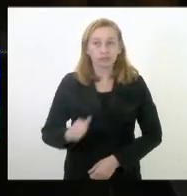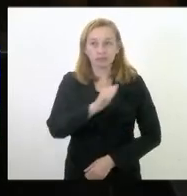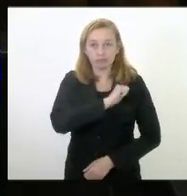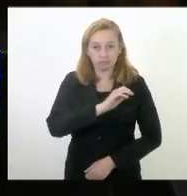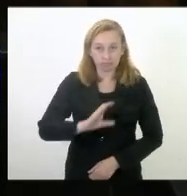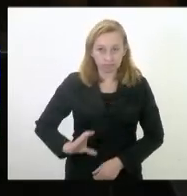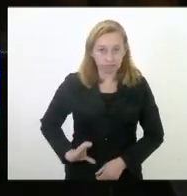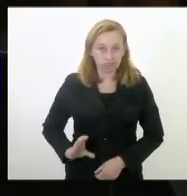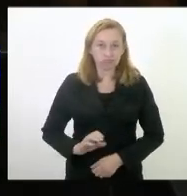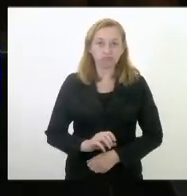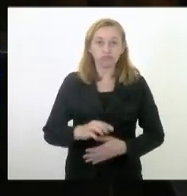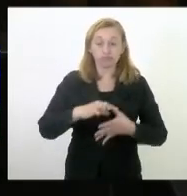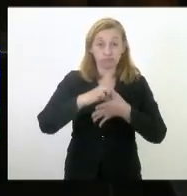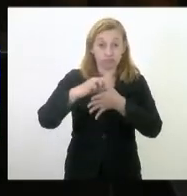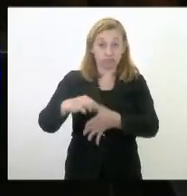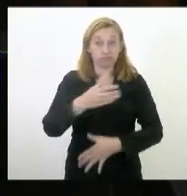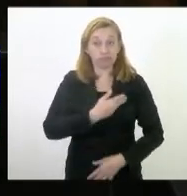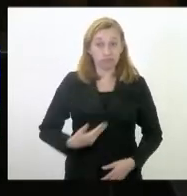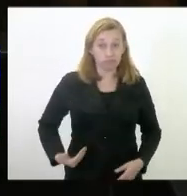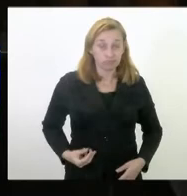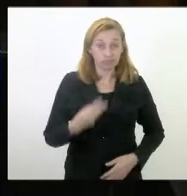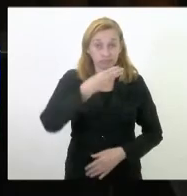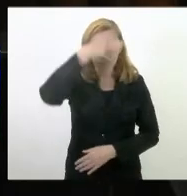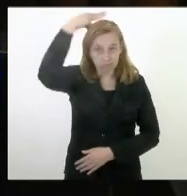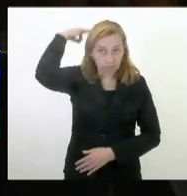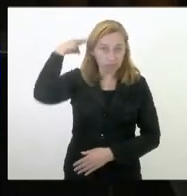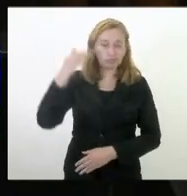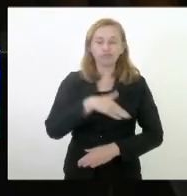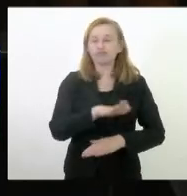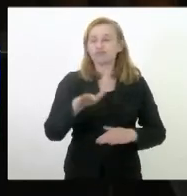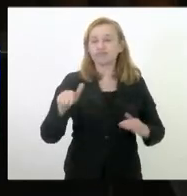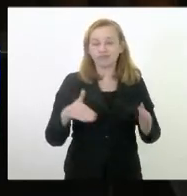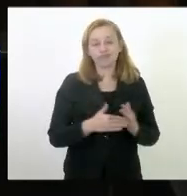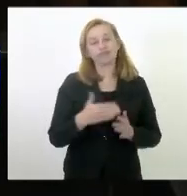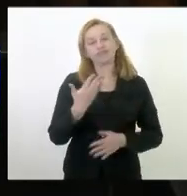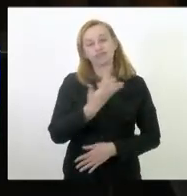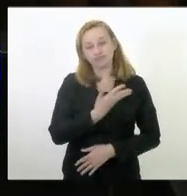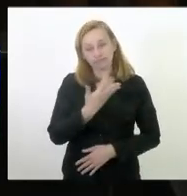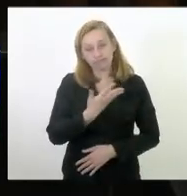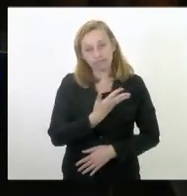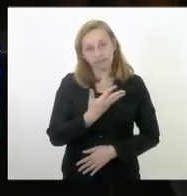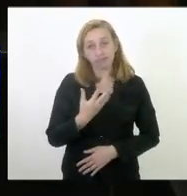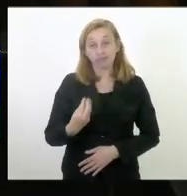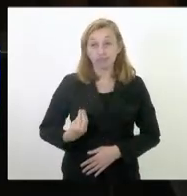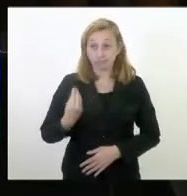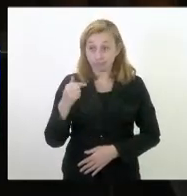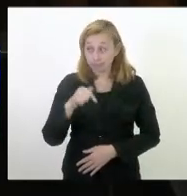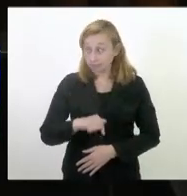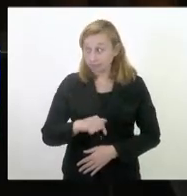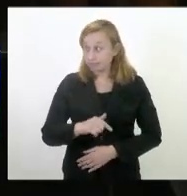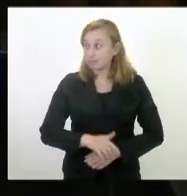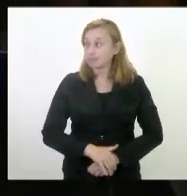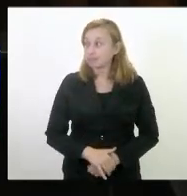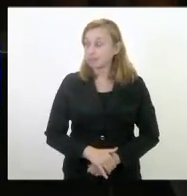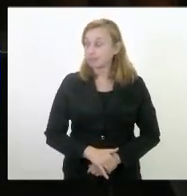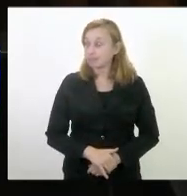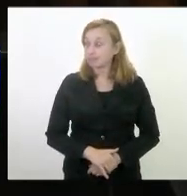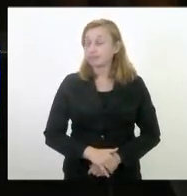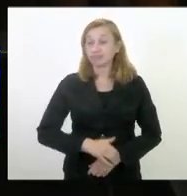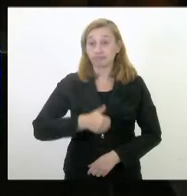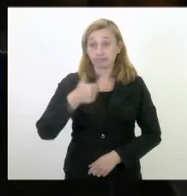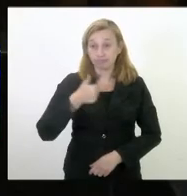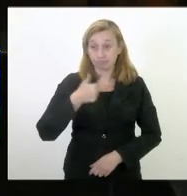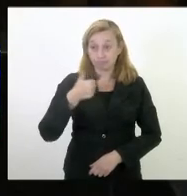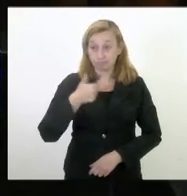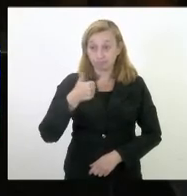e o líder do governo, Márcio Pacheco, eu cumprimento todos os nossos colegas que estão aqui presentes nessa nossa primeira